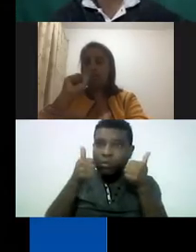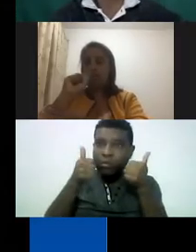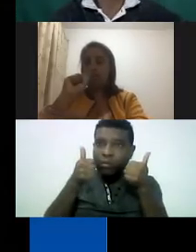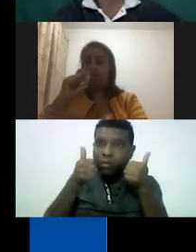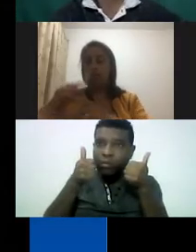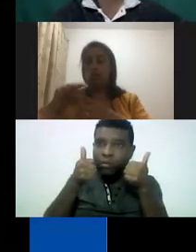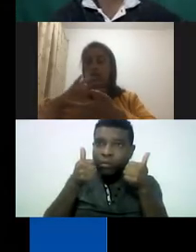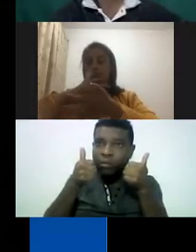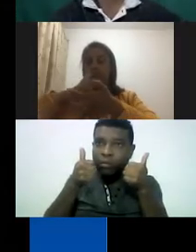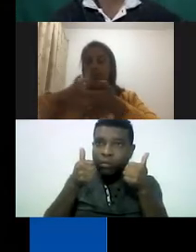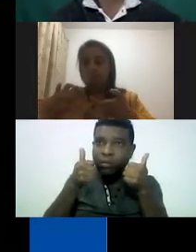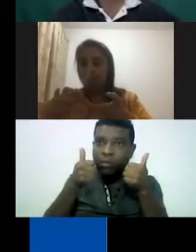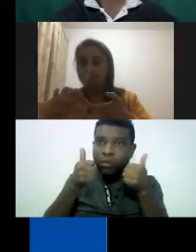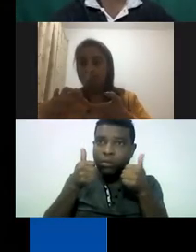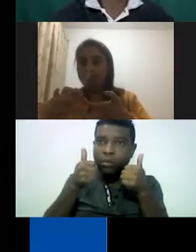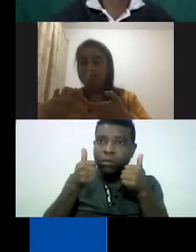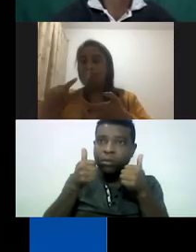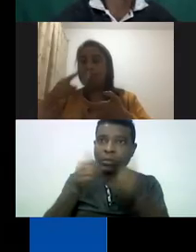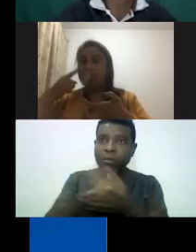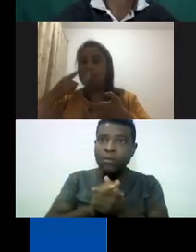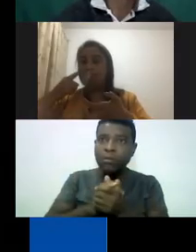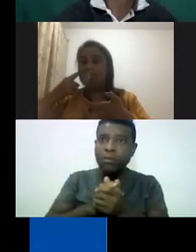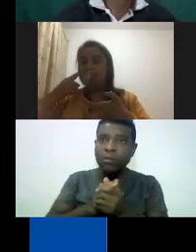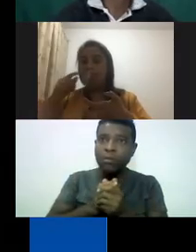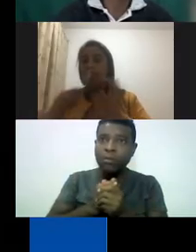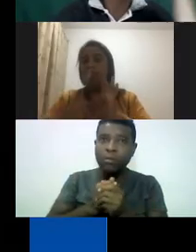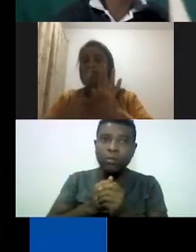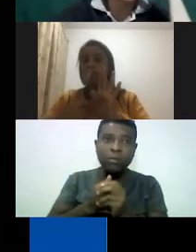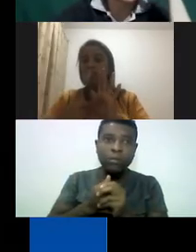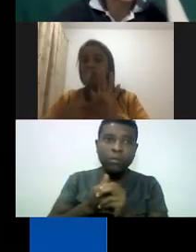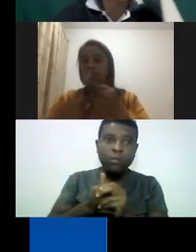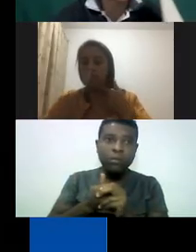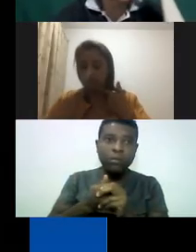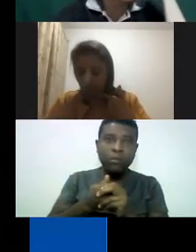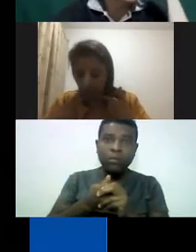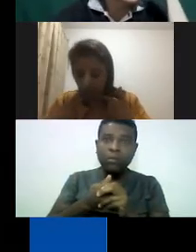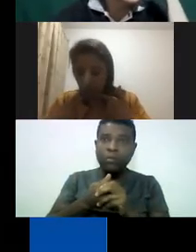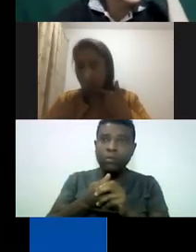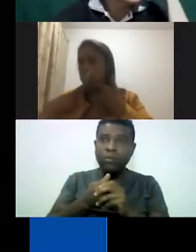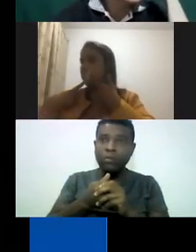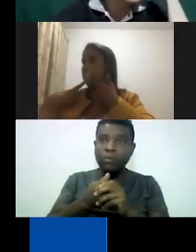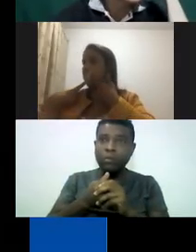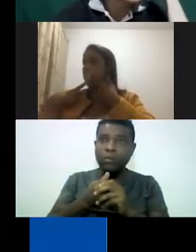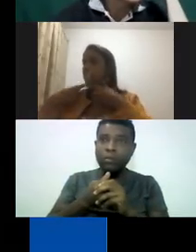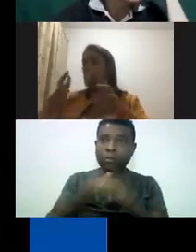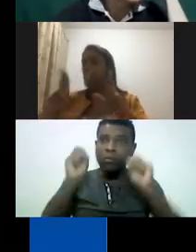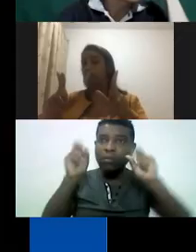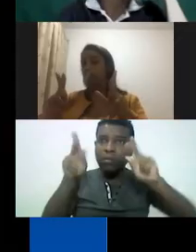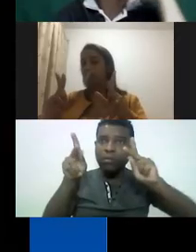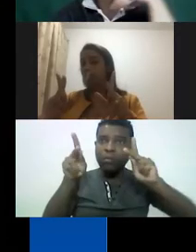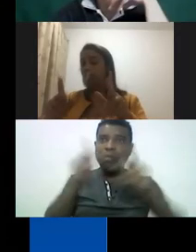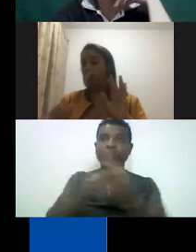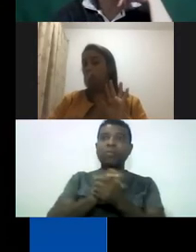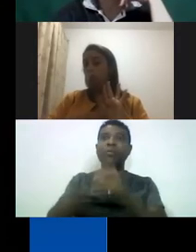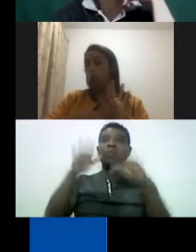ele produz inclinação e rotação homolateral, diferente do trapézio. Então, o elevador da